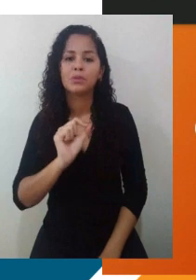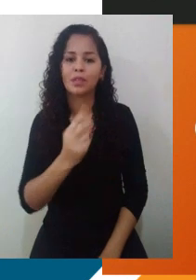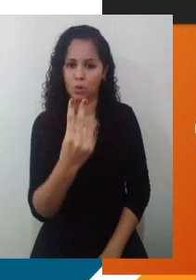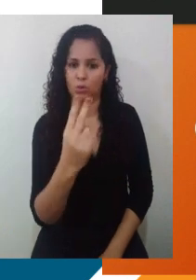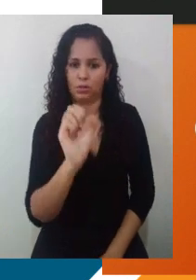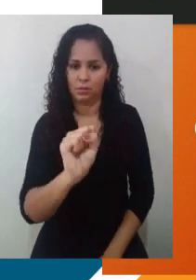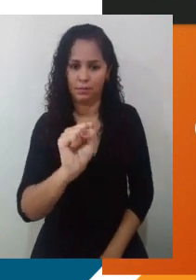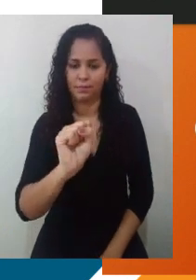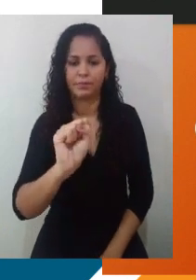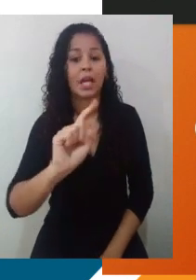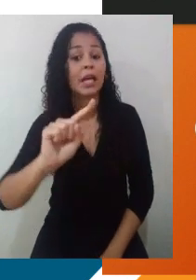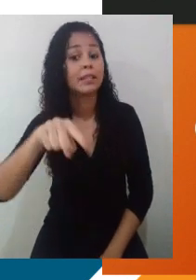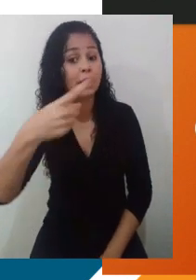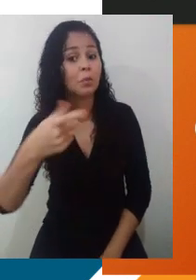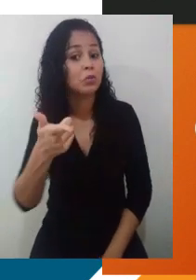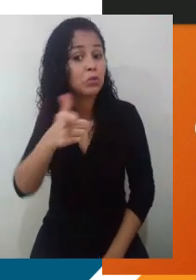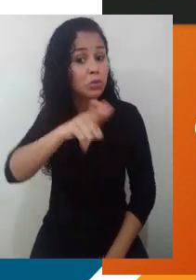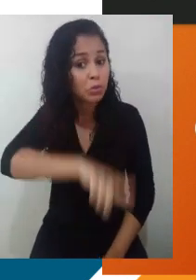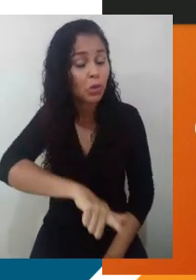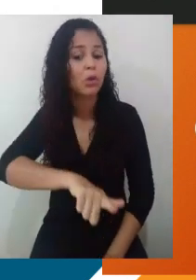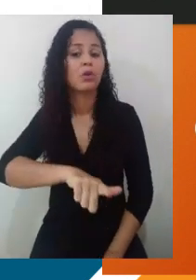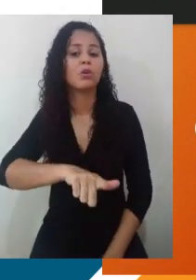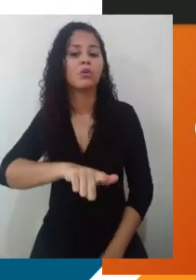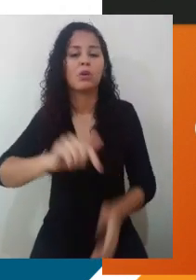final corresponde a 2S. Em seguida, nós vamos